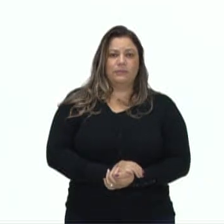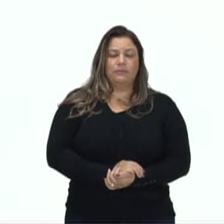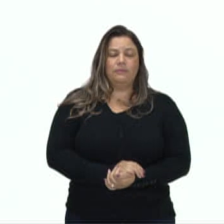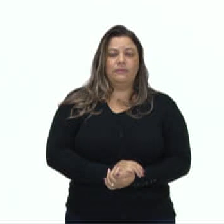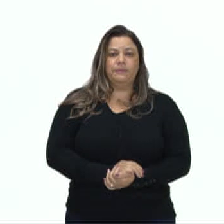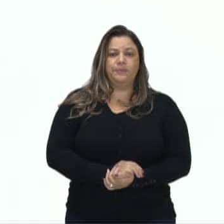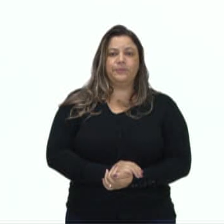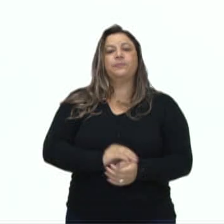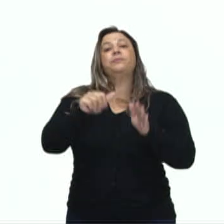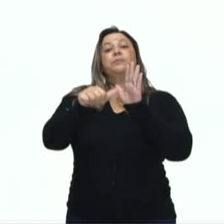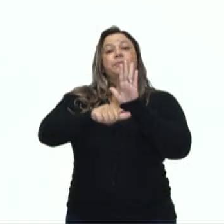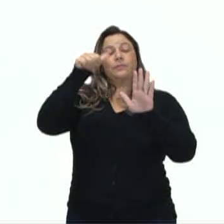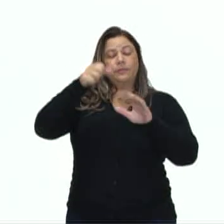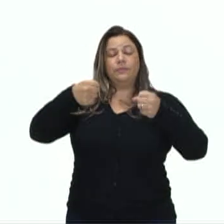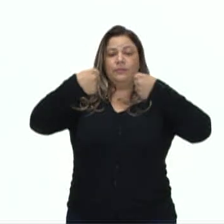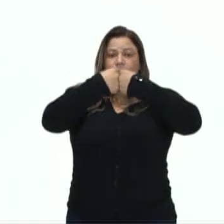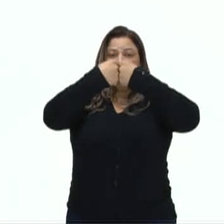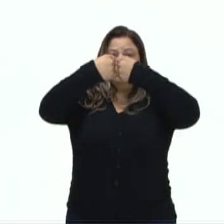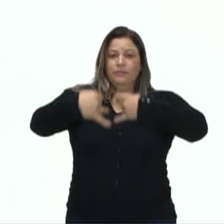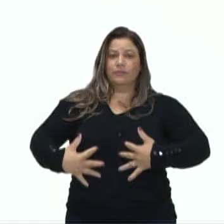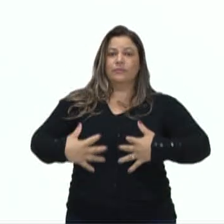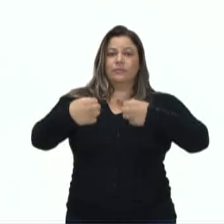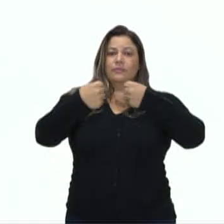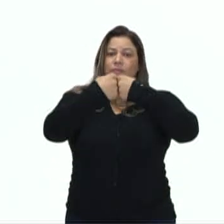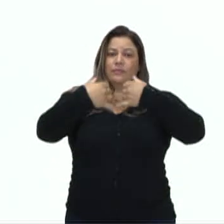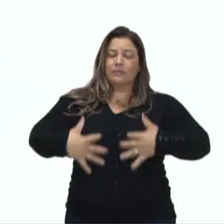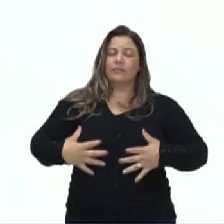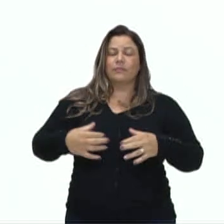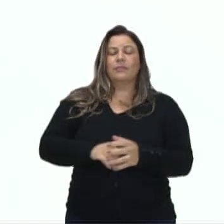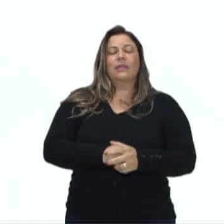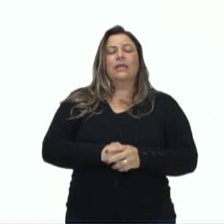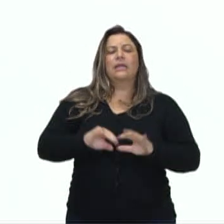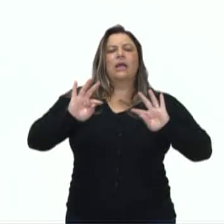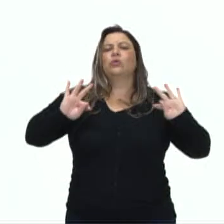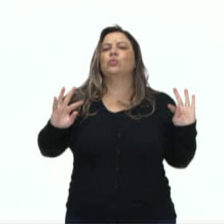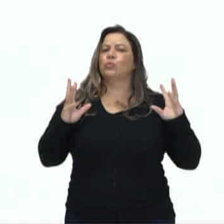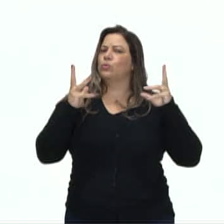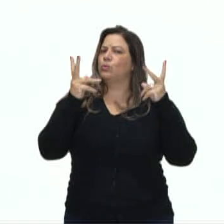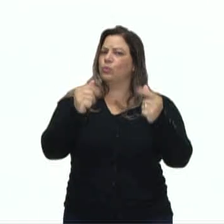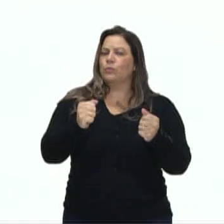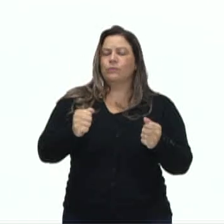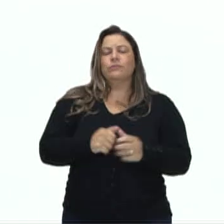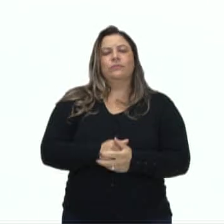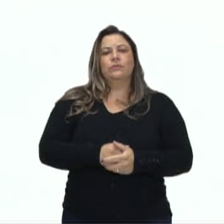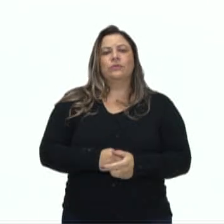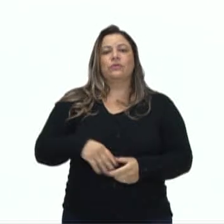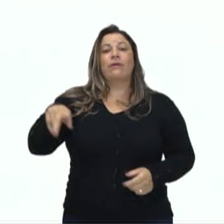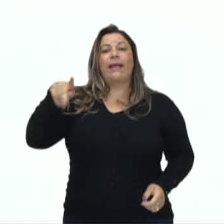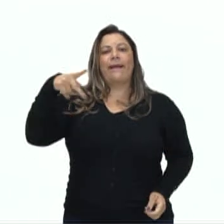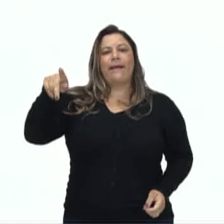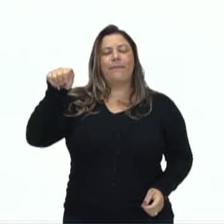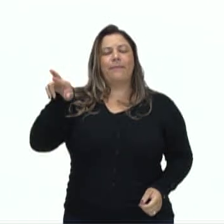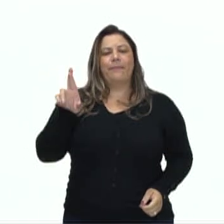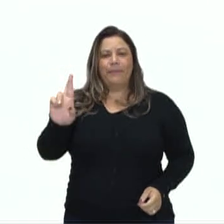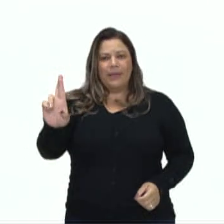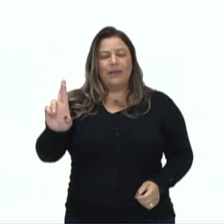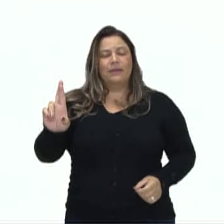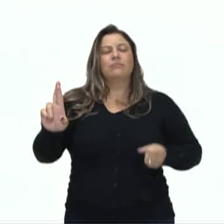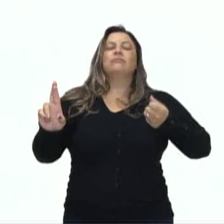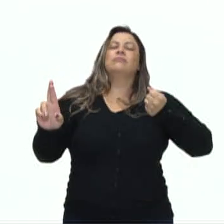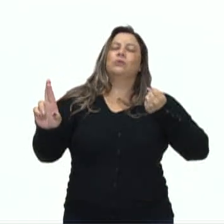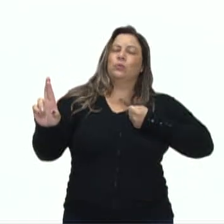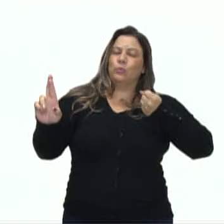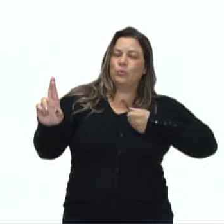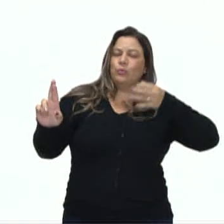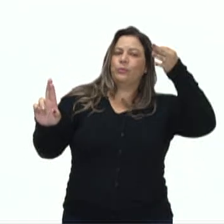Primeiro, devemos fatorar na forma completa um número. Se todos os fatores tiverem expoente par, o número será um quadrado perfeito.